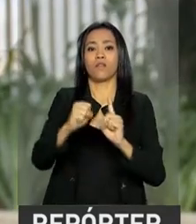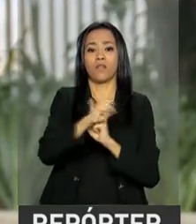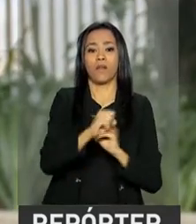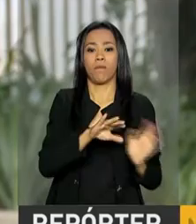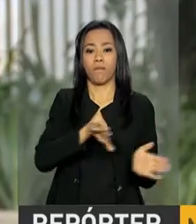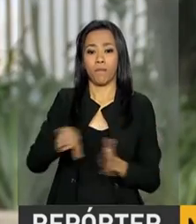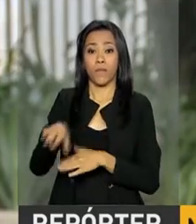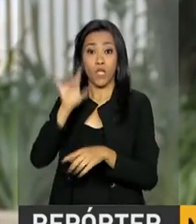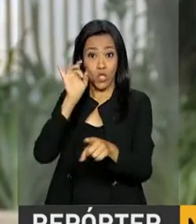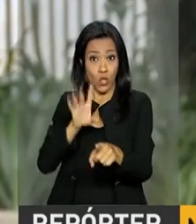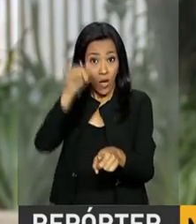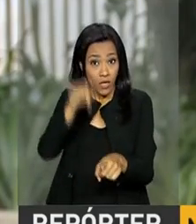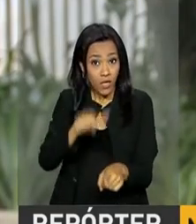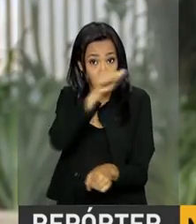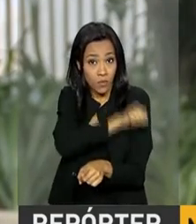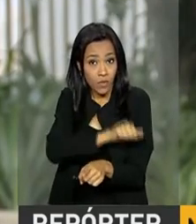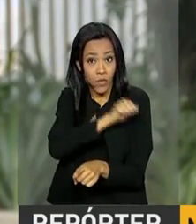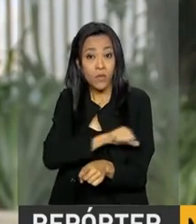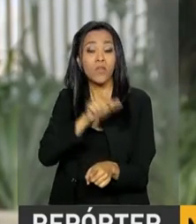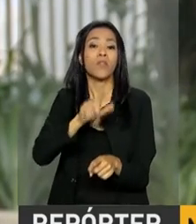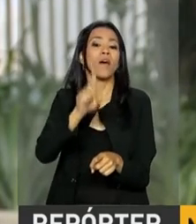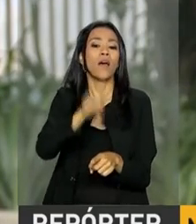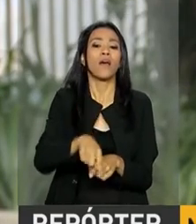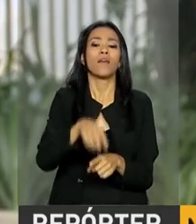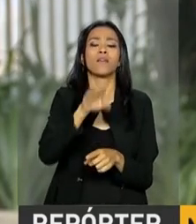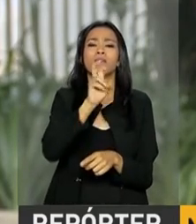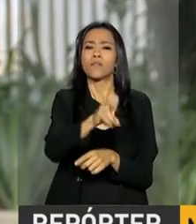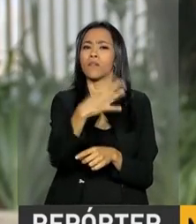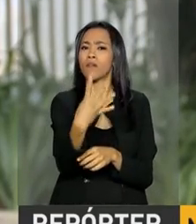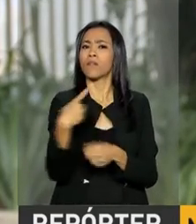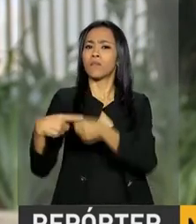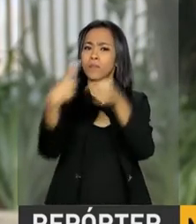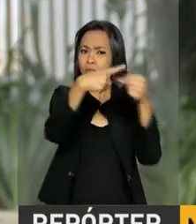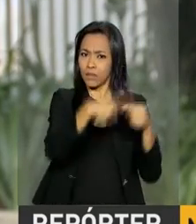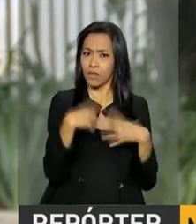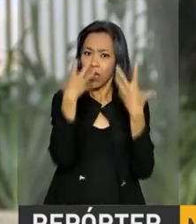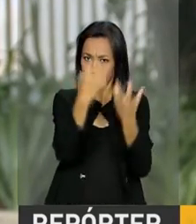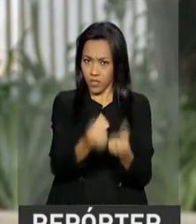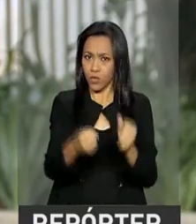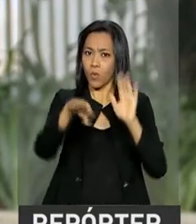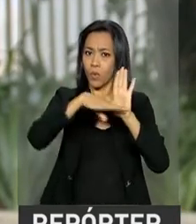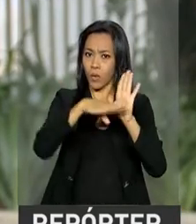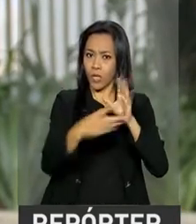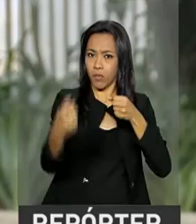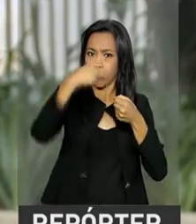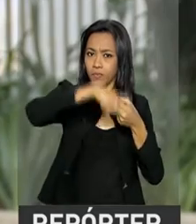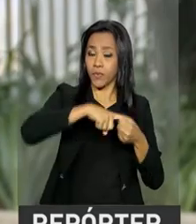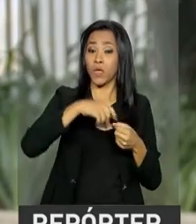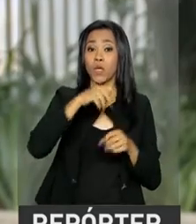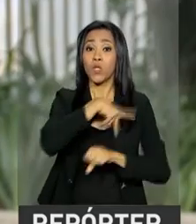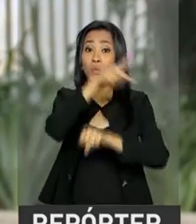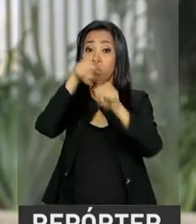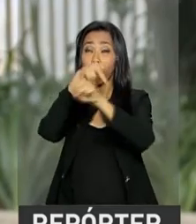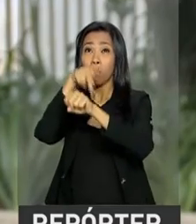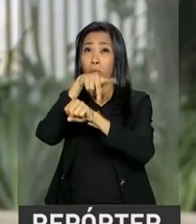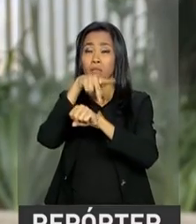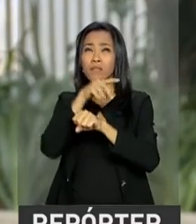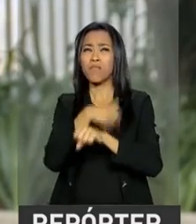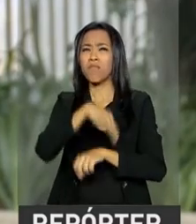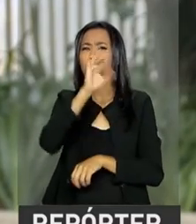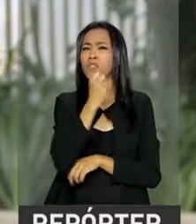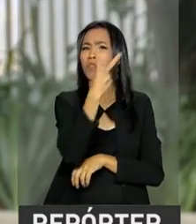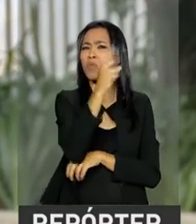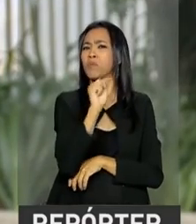de Janeiro já são 54 municípios fazendo parte do programa Criança Feliz. No país, são mais de